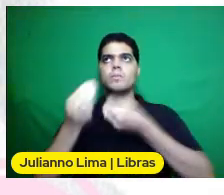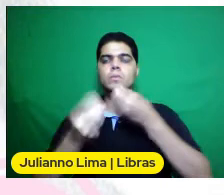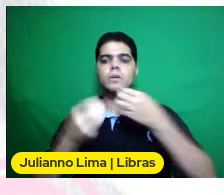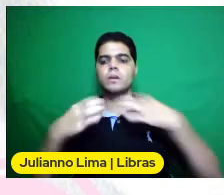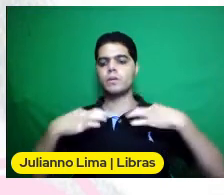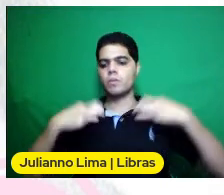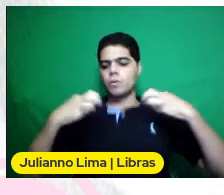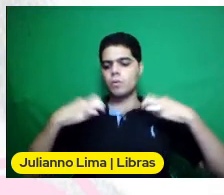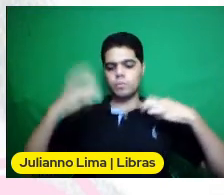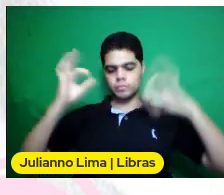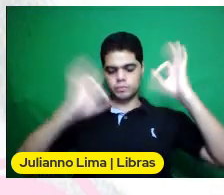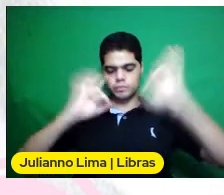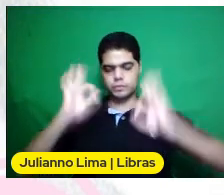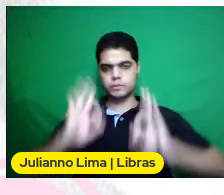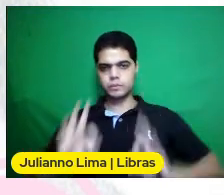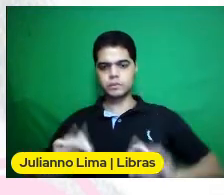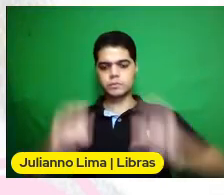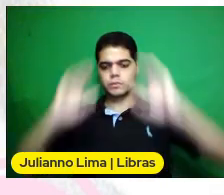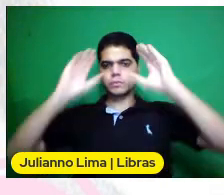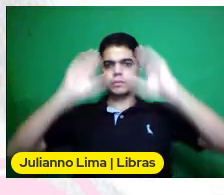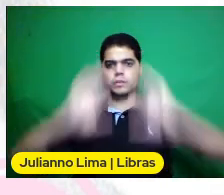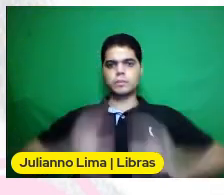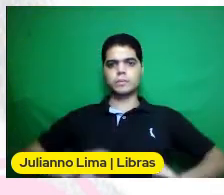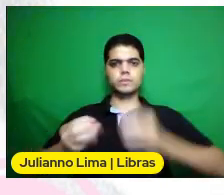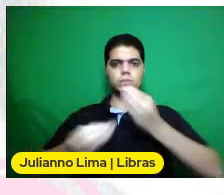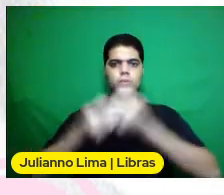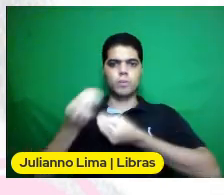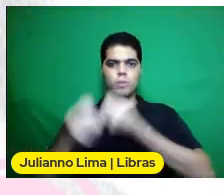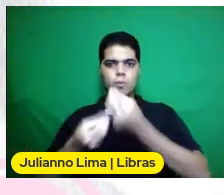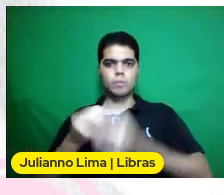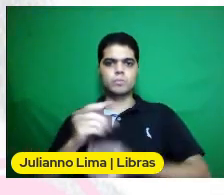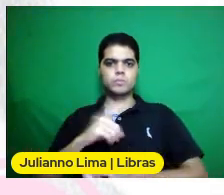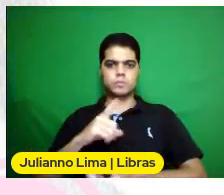se portar. Essa imersão,